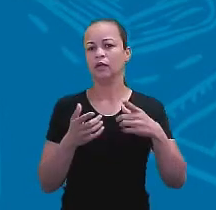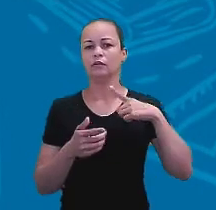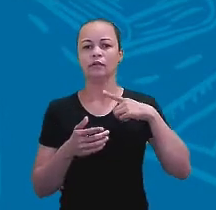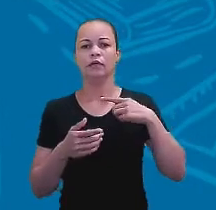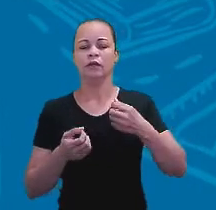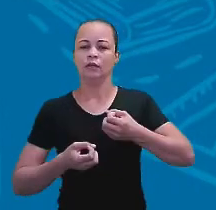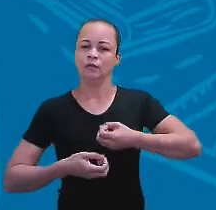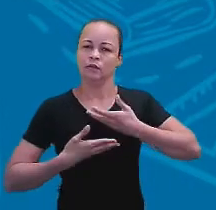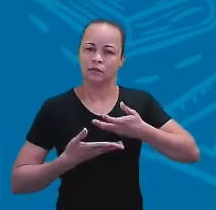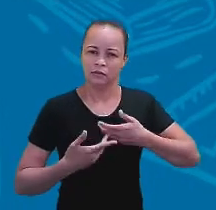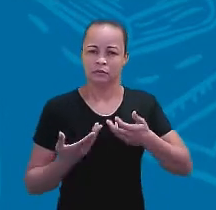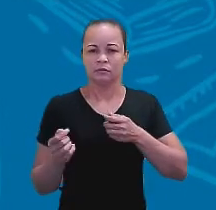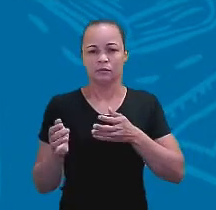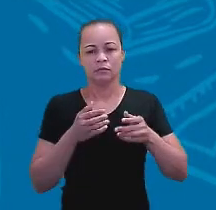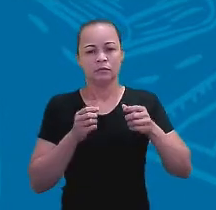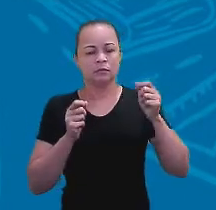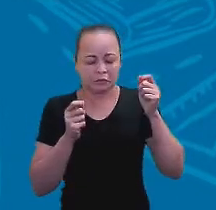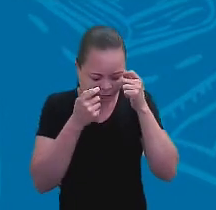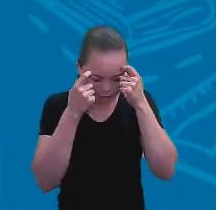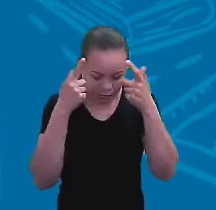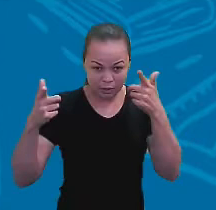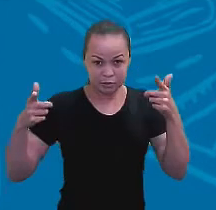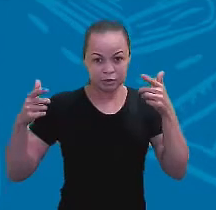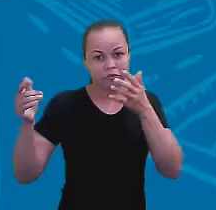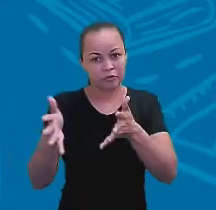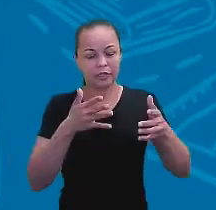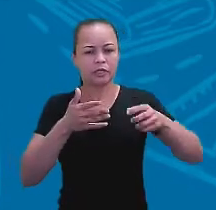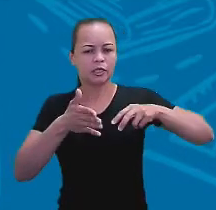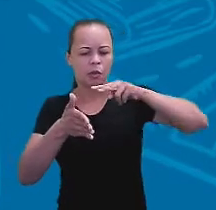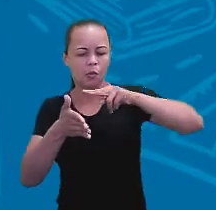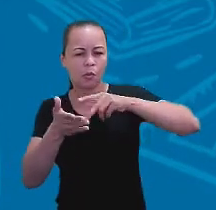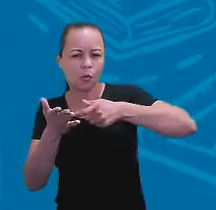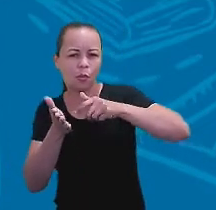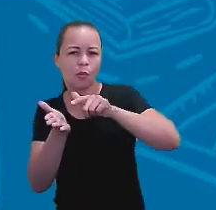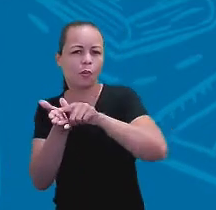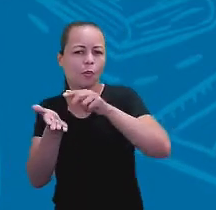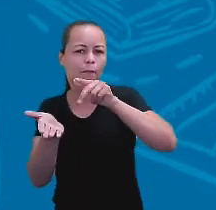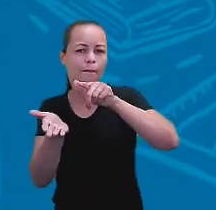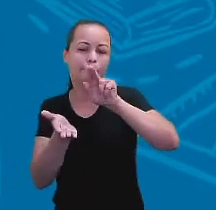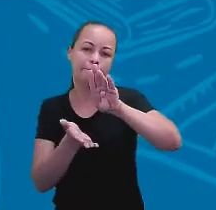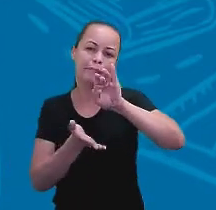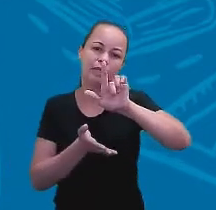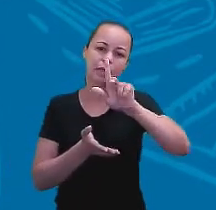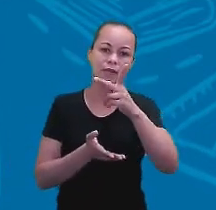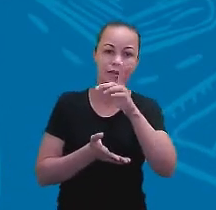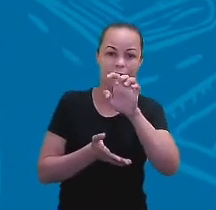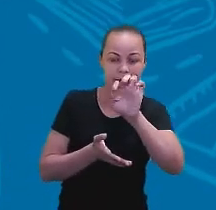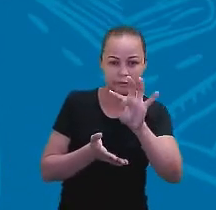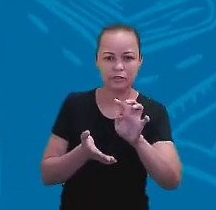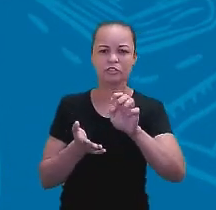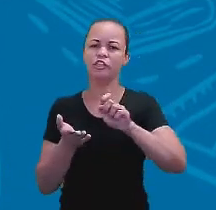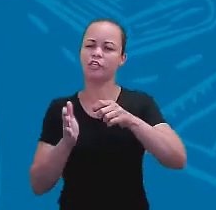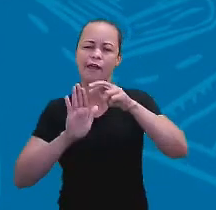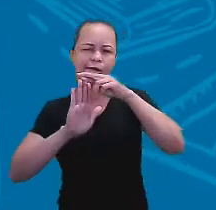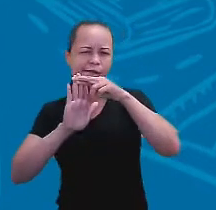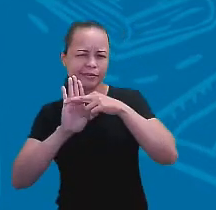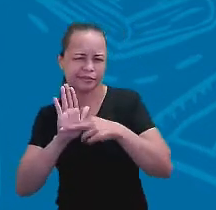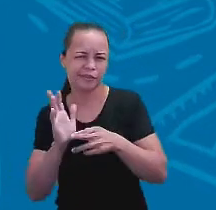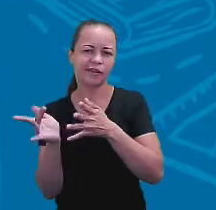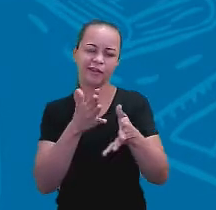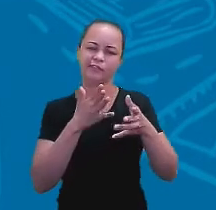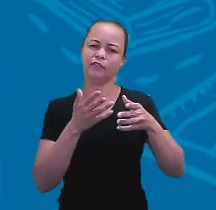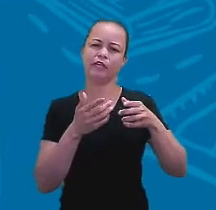poesia, adivinha, o bilhete, a receita, entre tantos outros que nós utilizamos no dia a dia,